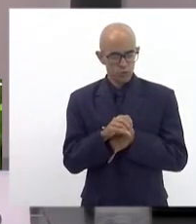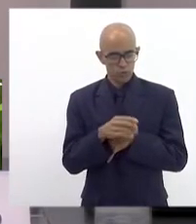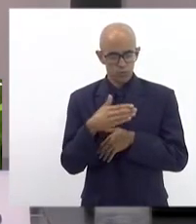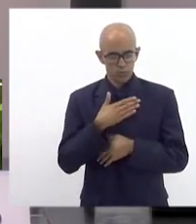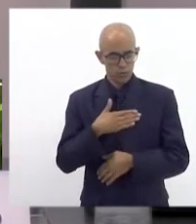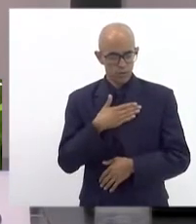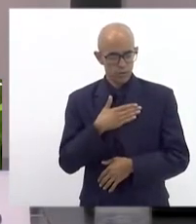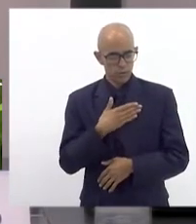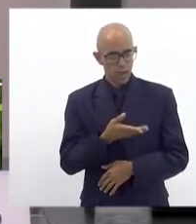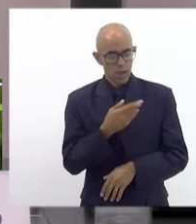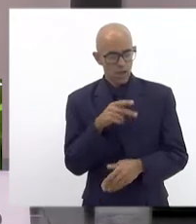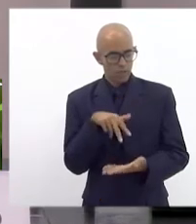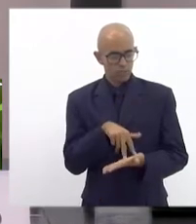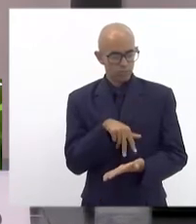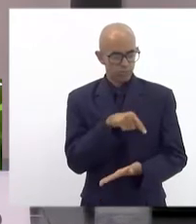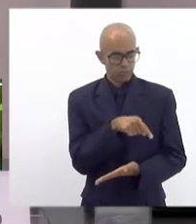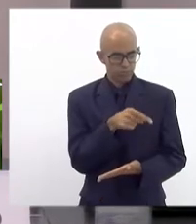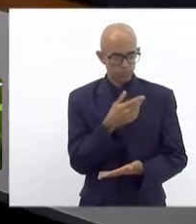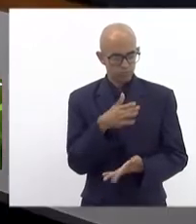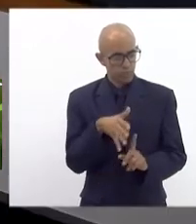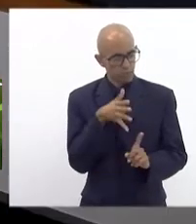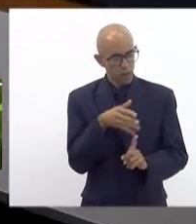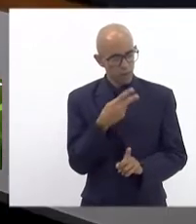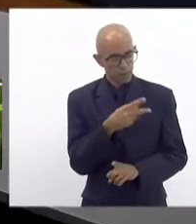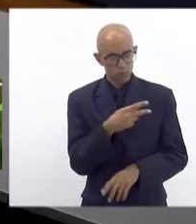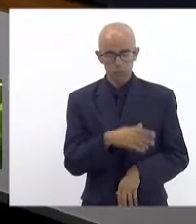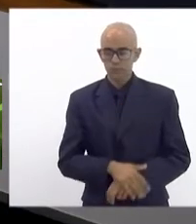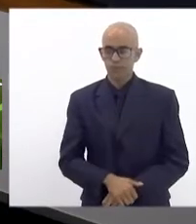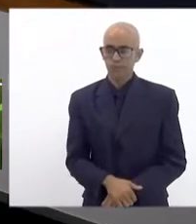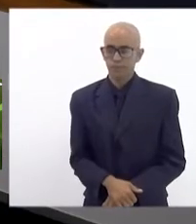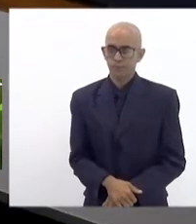você tem a palavra para uma saudação.